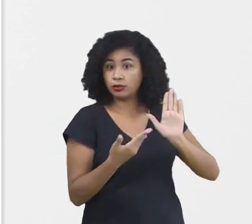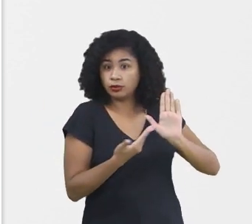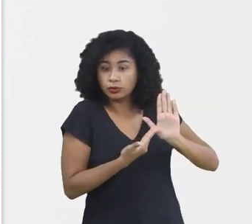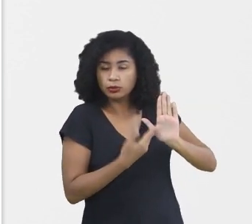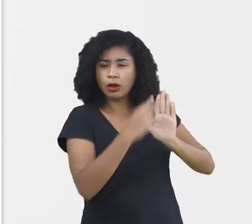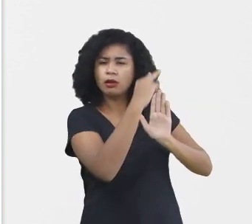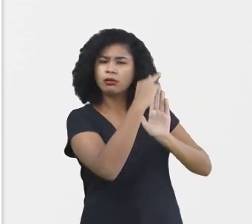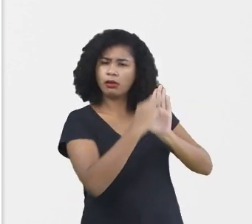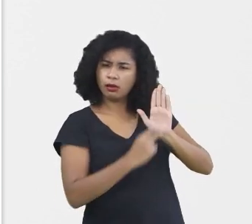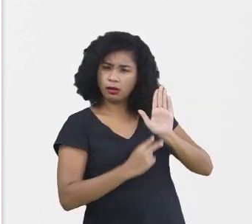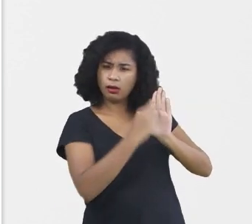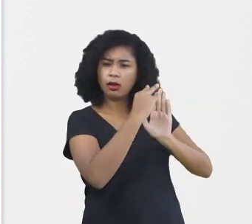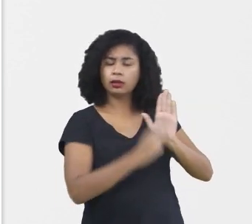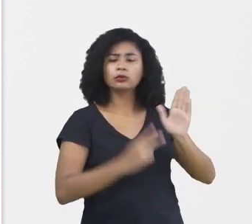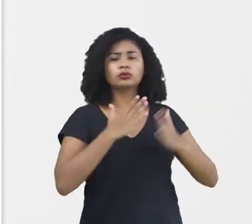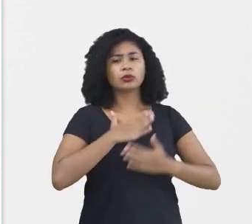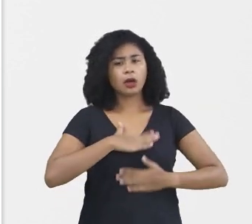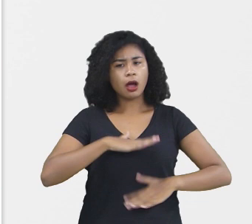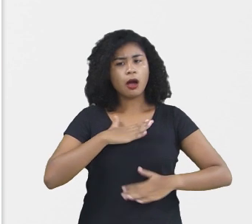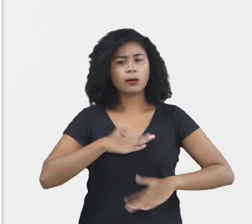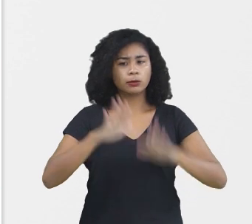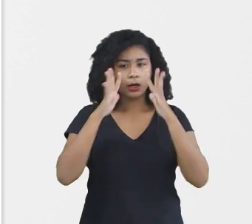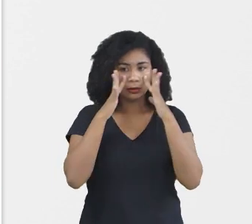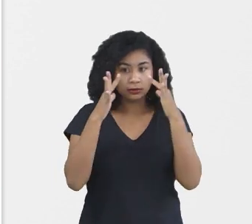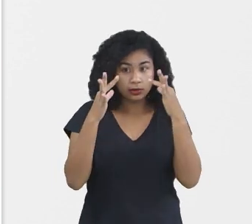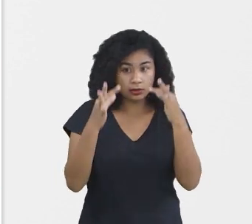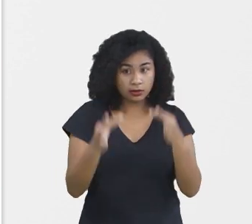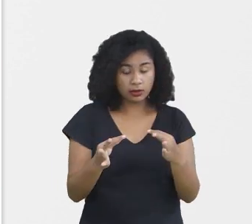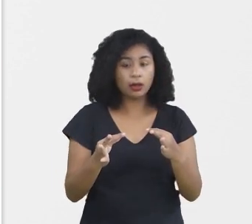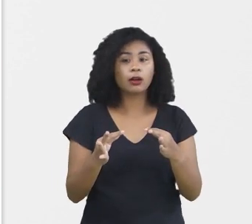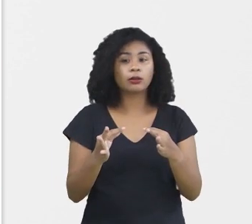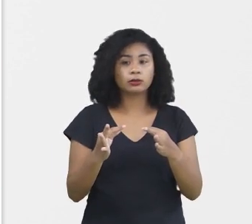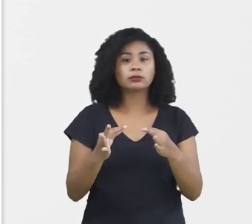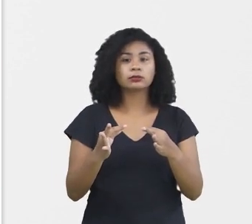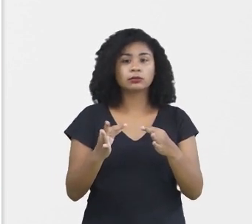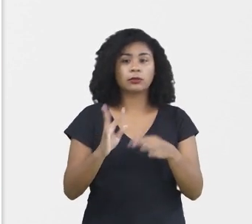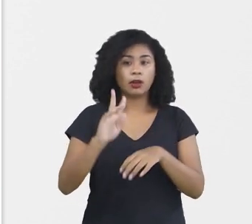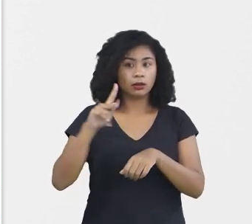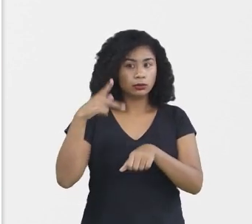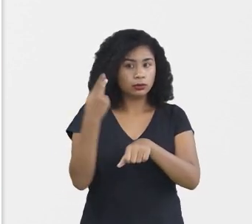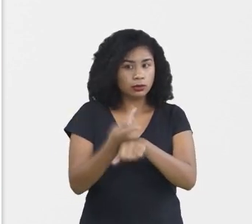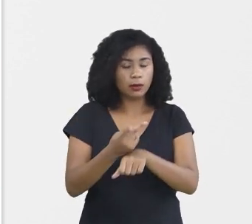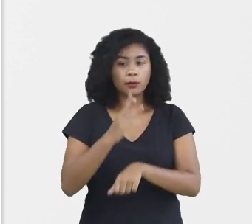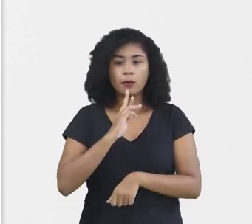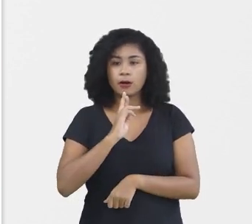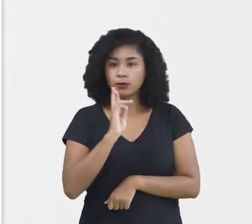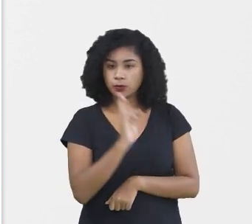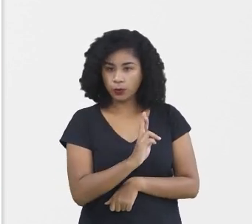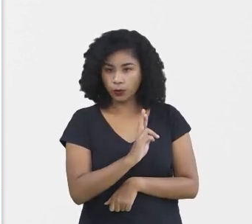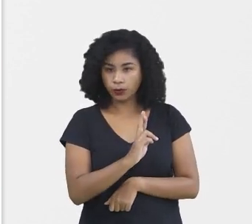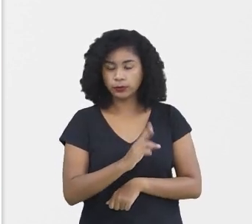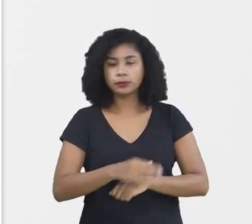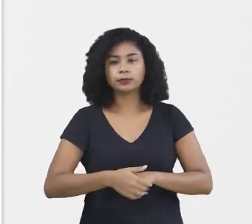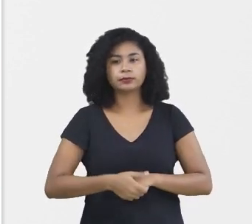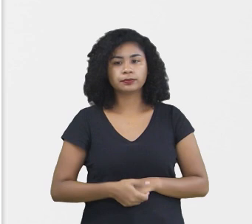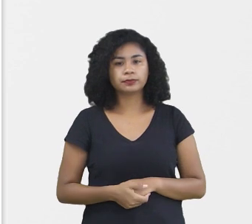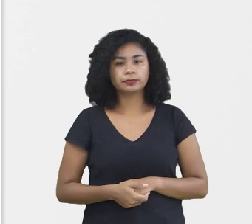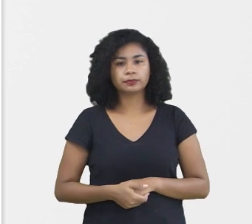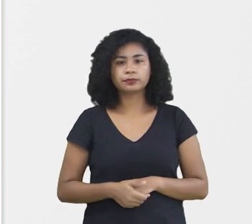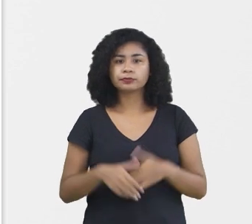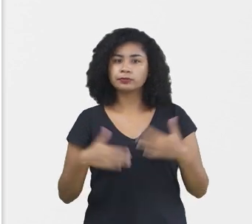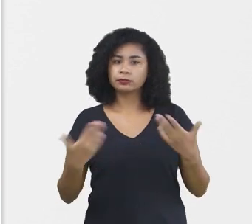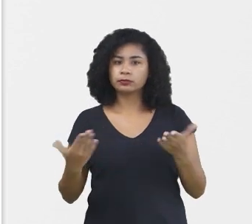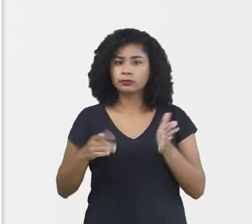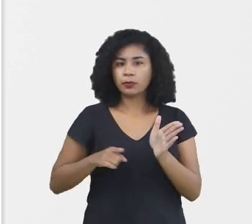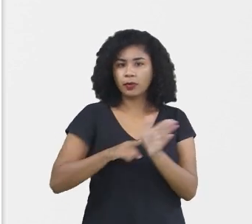prestar bastante atenção na leitura do texto para que vocês cheguem à resposta correta, tá? Então, de acordo com